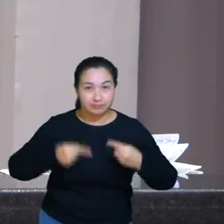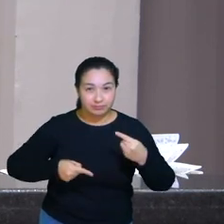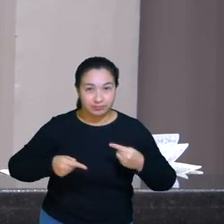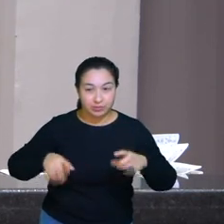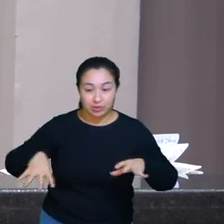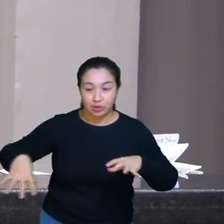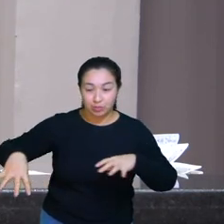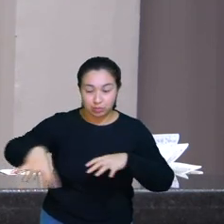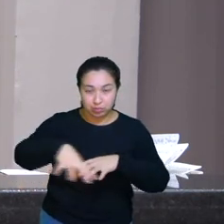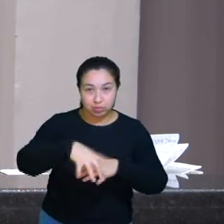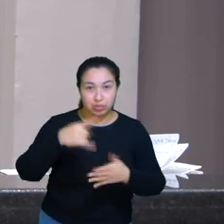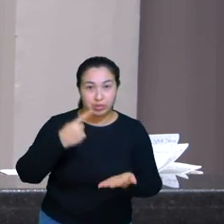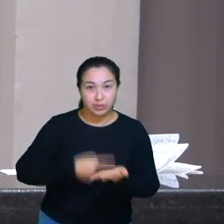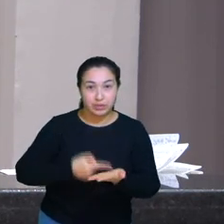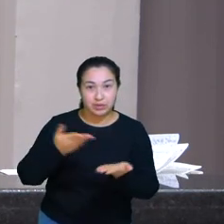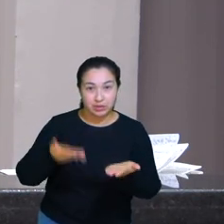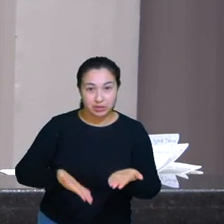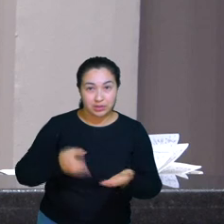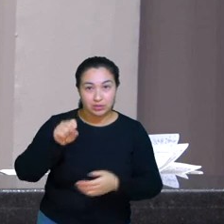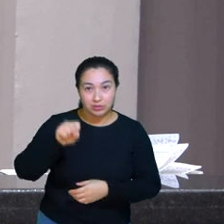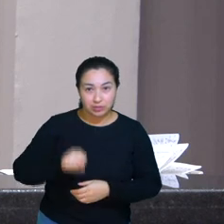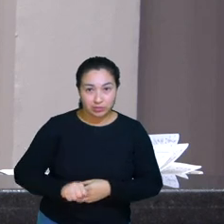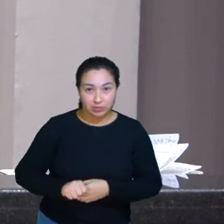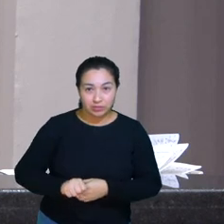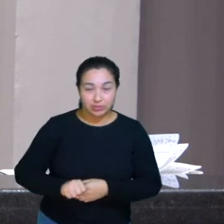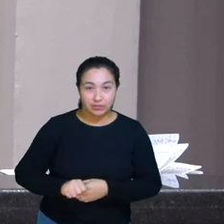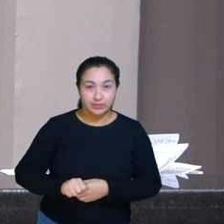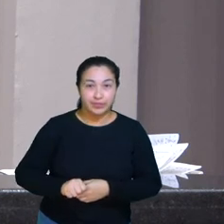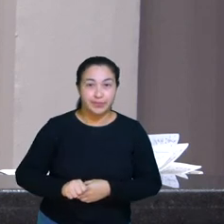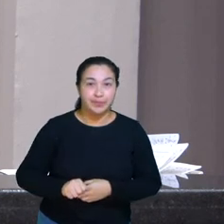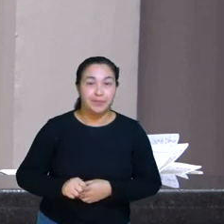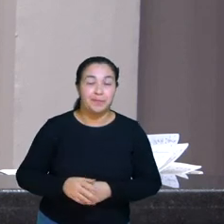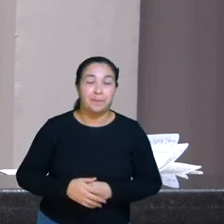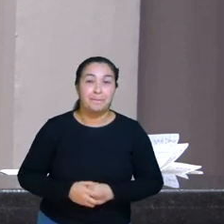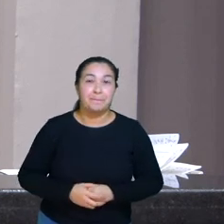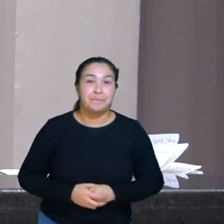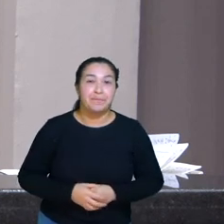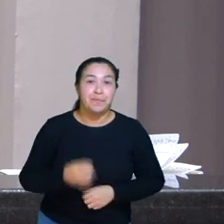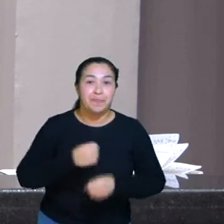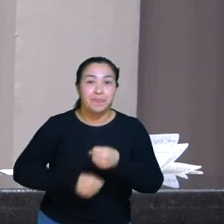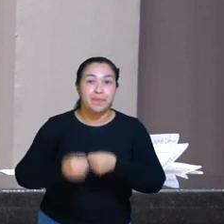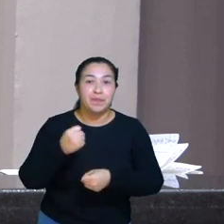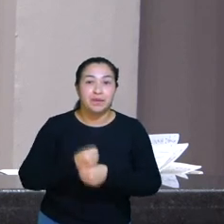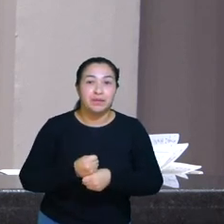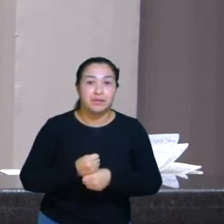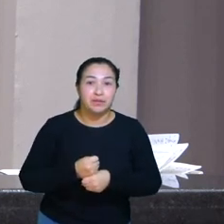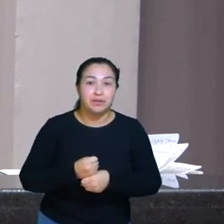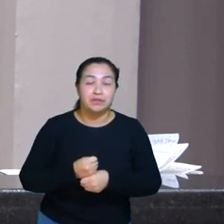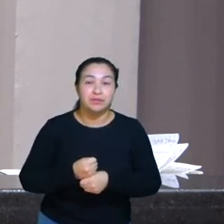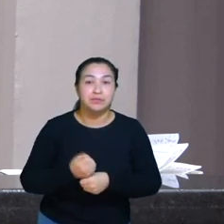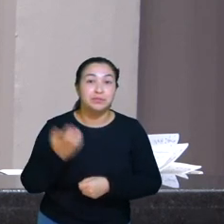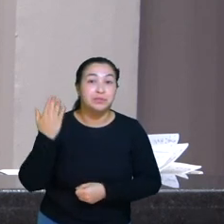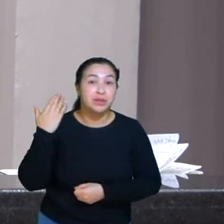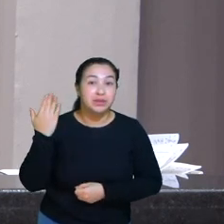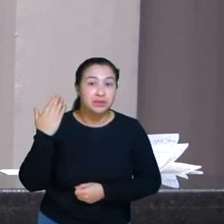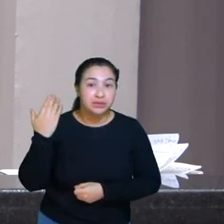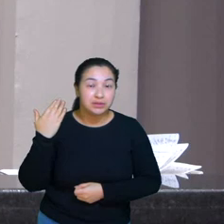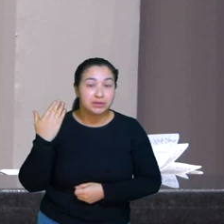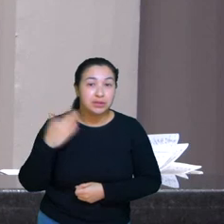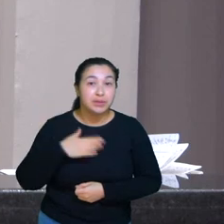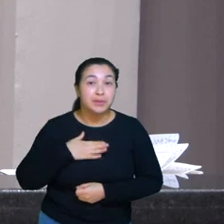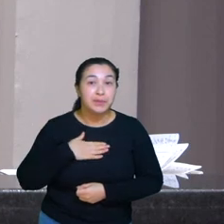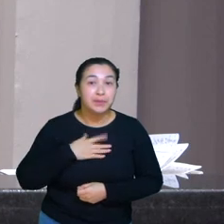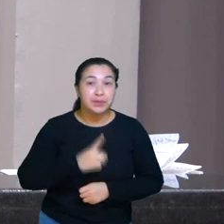em parceria aqui no sul com a Universidade Federal de Fronteira su e só o ano passado só a minha diretoria o ano passado recebeu mais